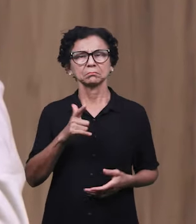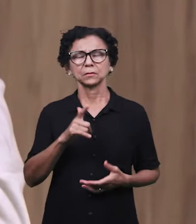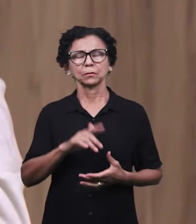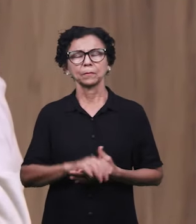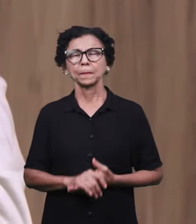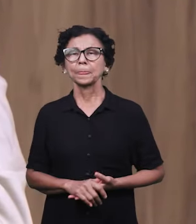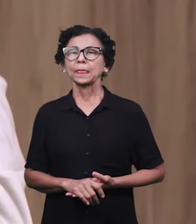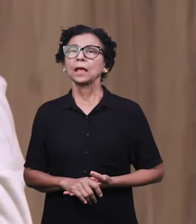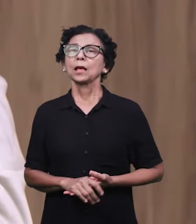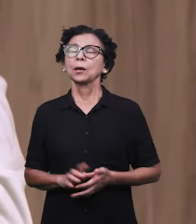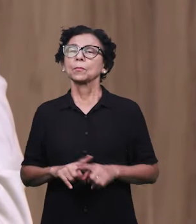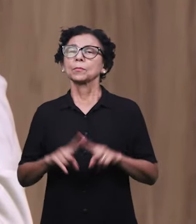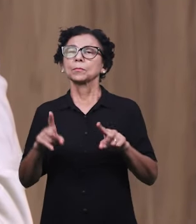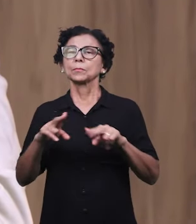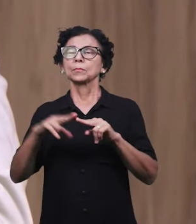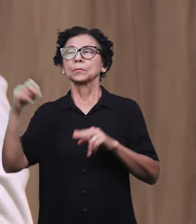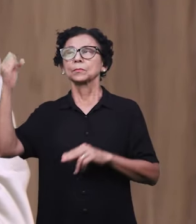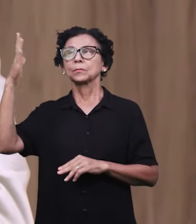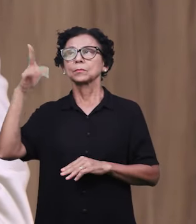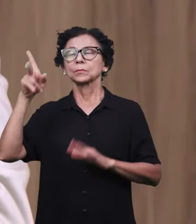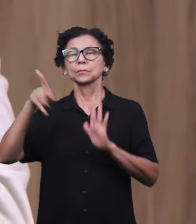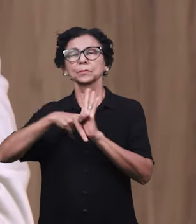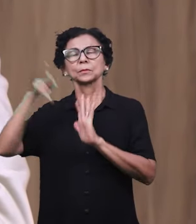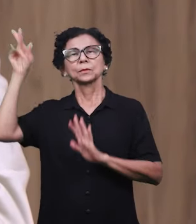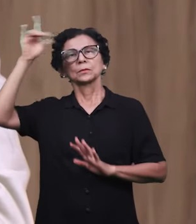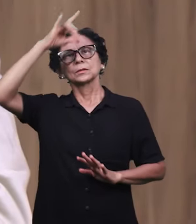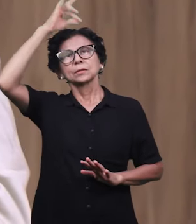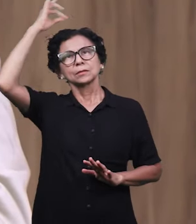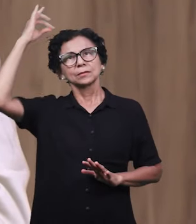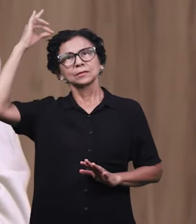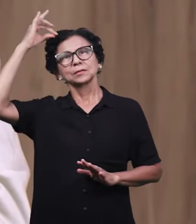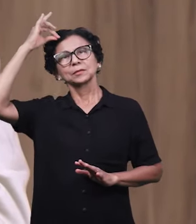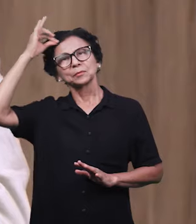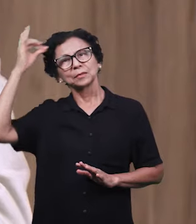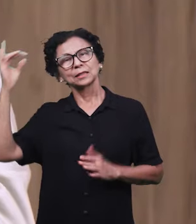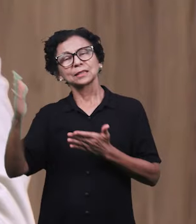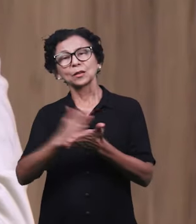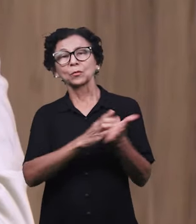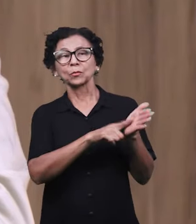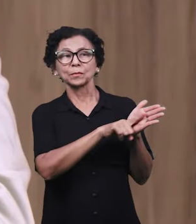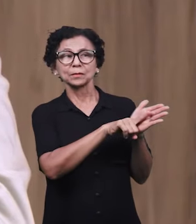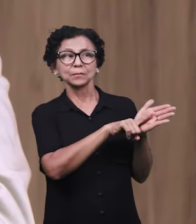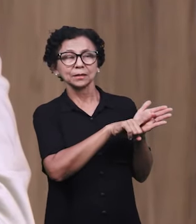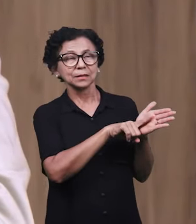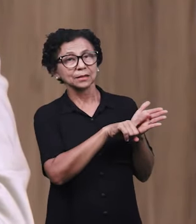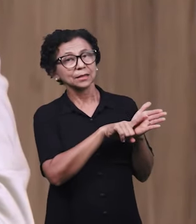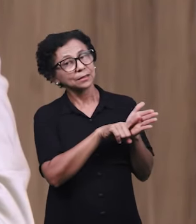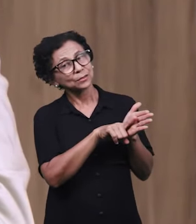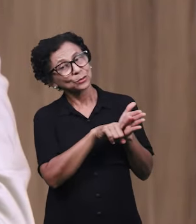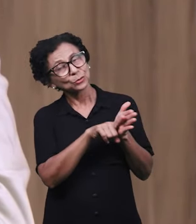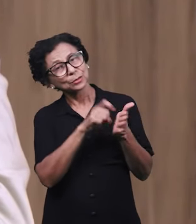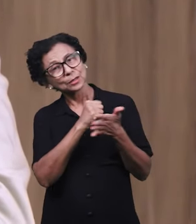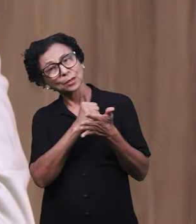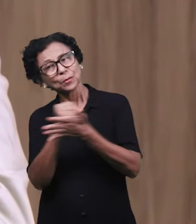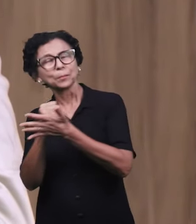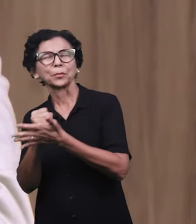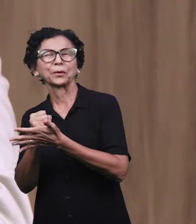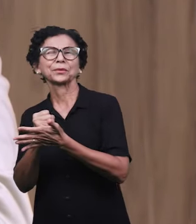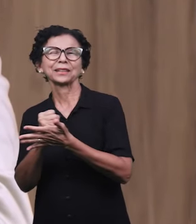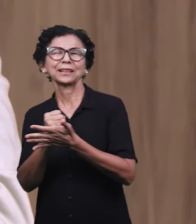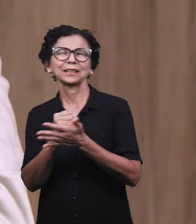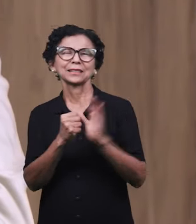aspectos científicos, eles corroboram com aquilo que é a palavra. E não deixa dúvidas sobre esse aspecto. Eles corroboram e alguns estudos, eles levam